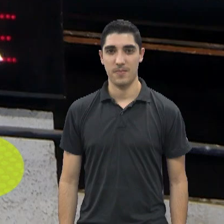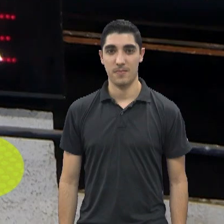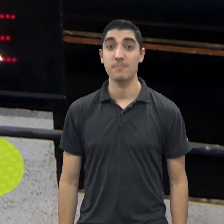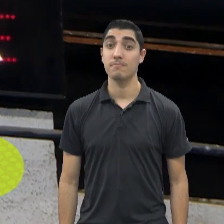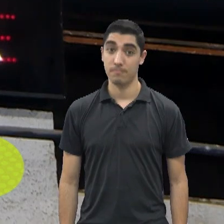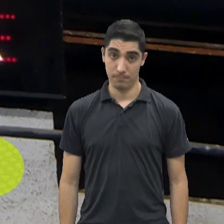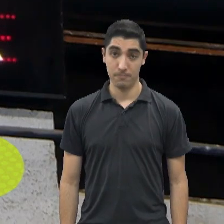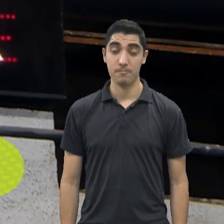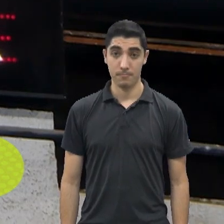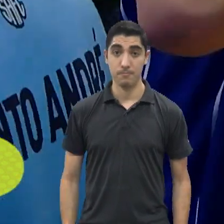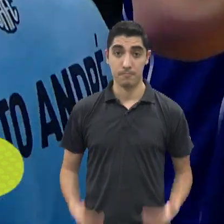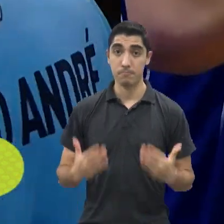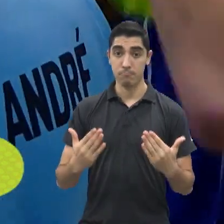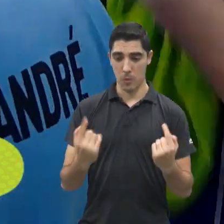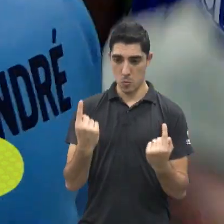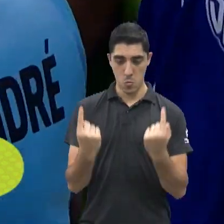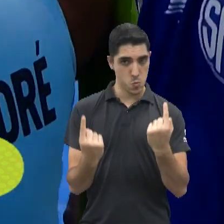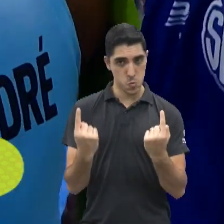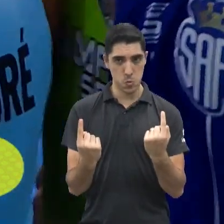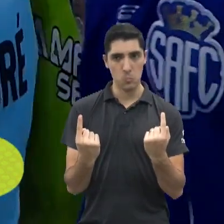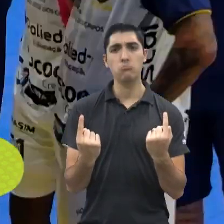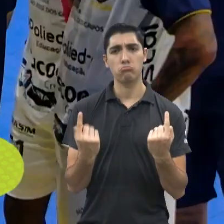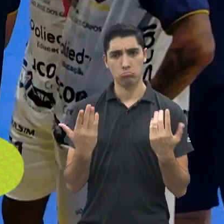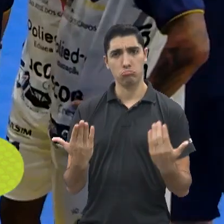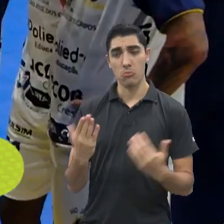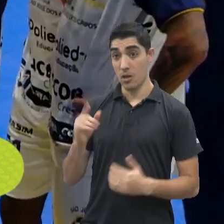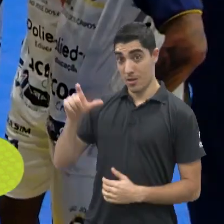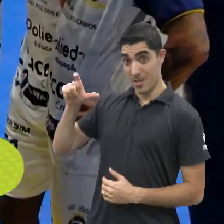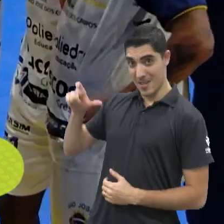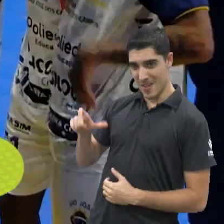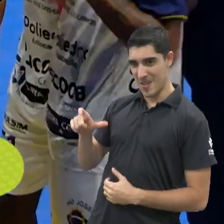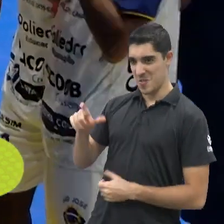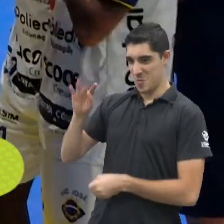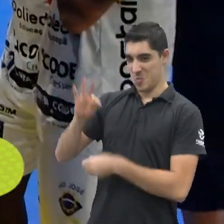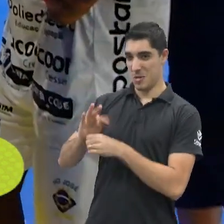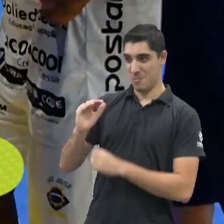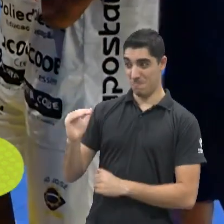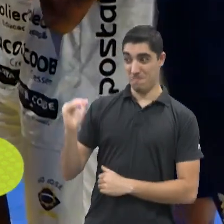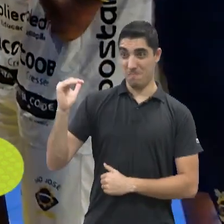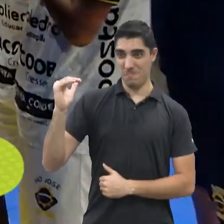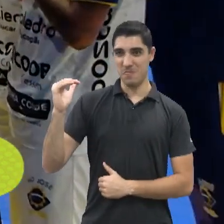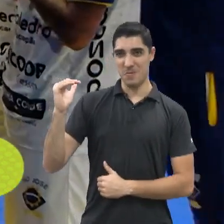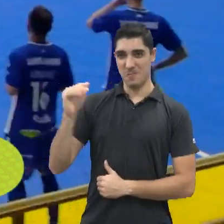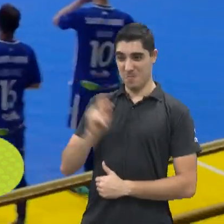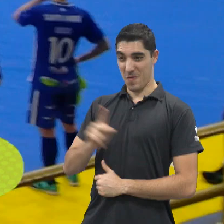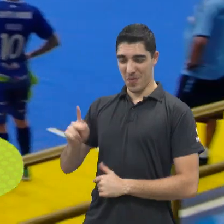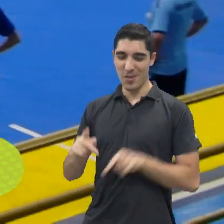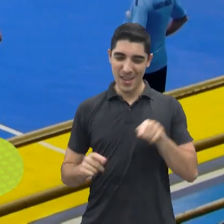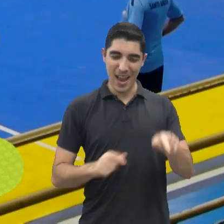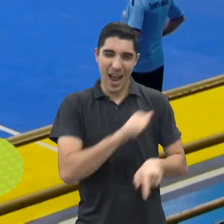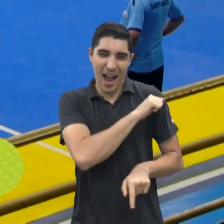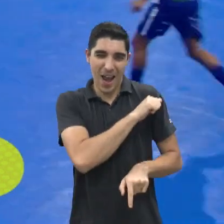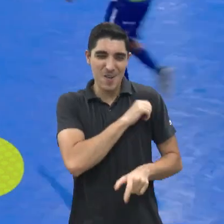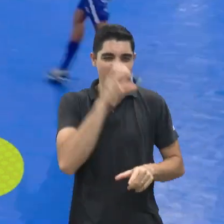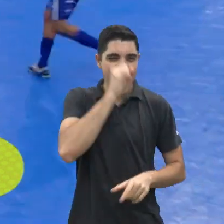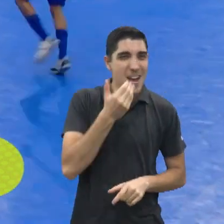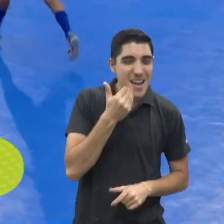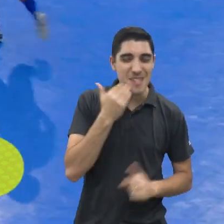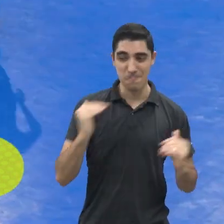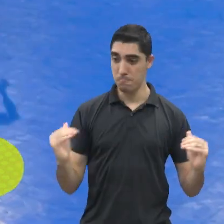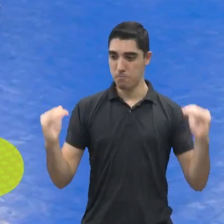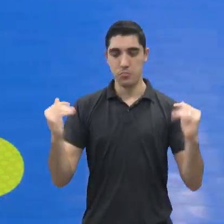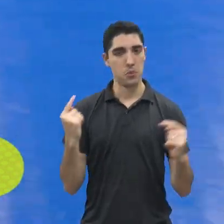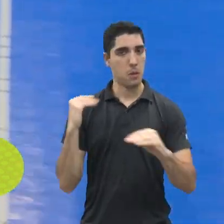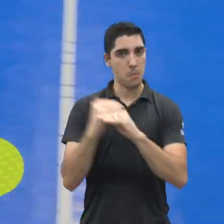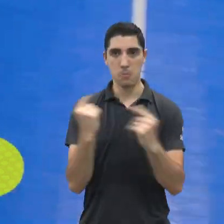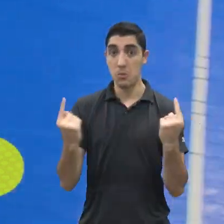Iguais no placar e no jogo, o duelo entre mestre e pupilo também continuava na igualdade, com chances para os dois